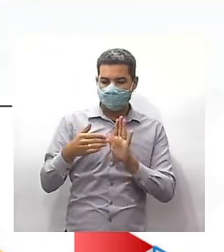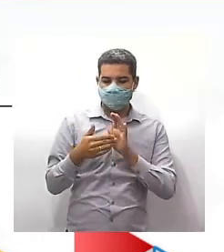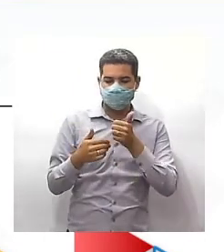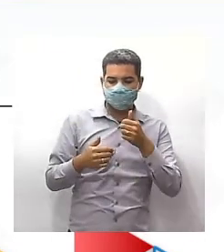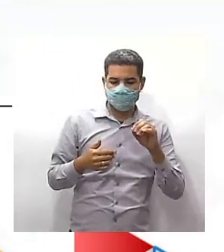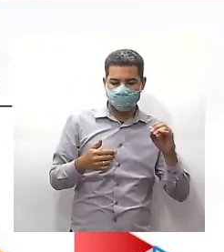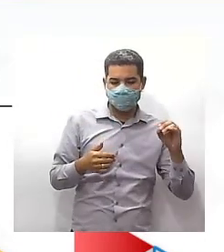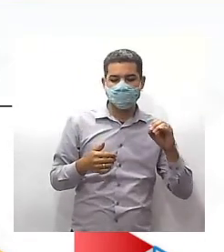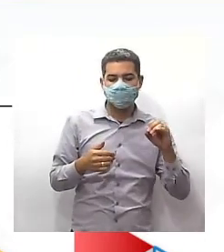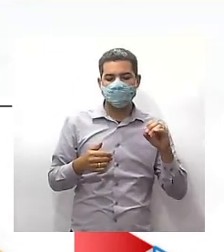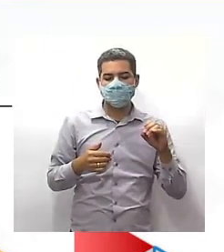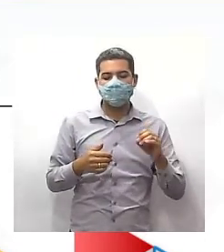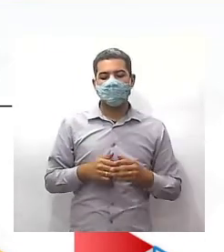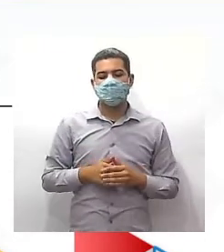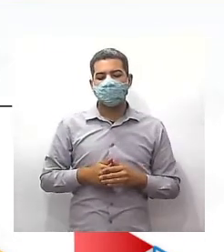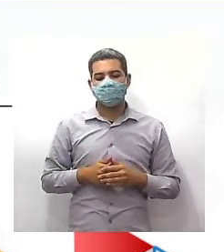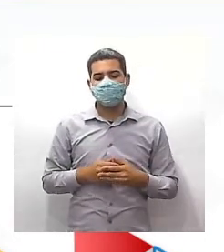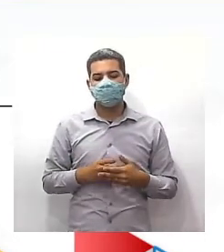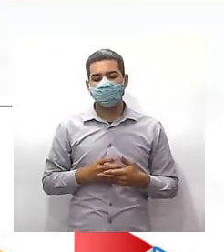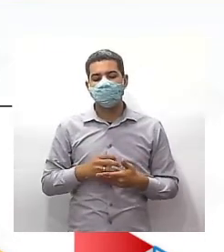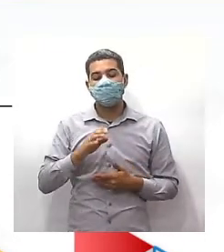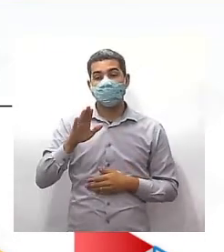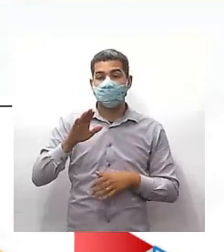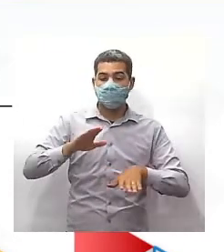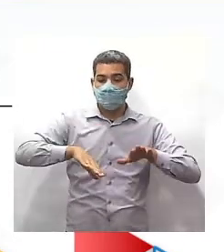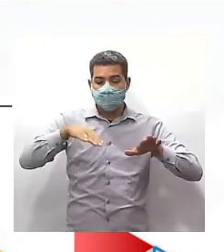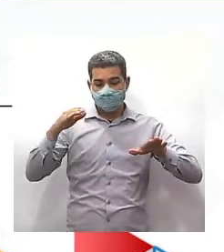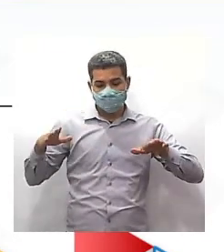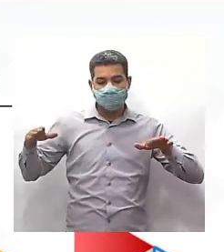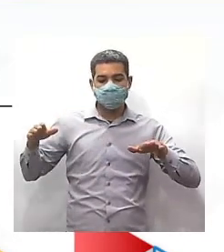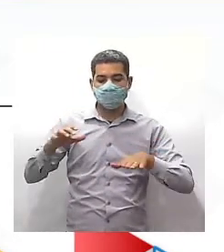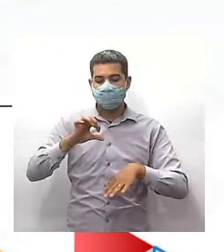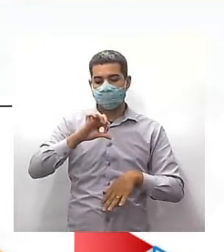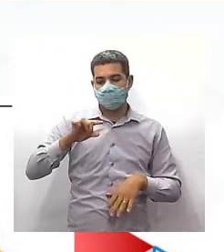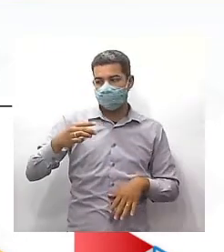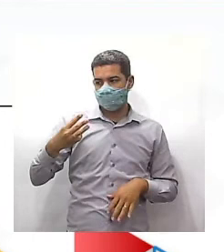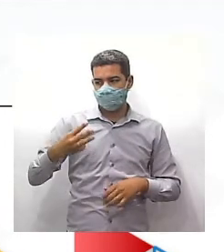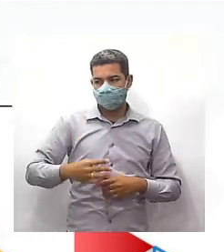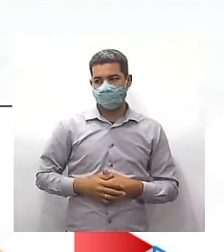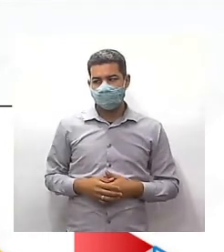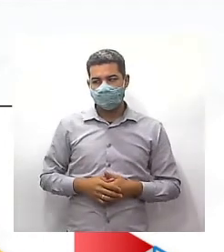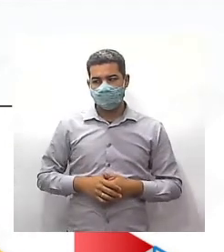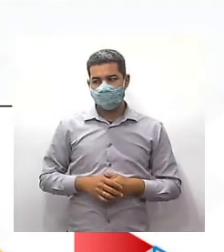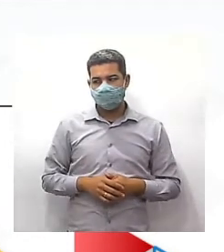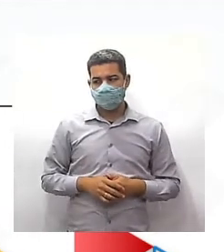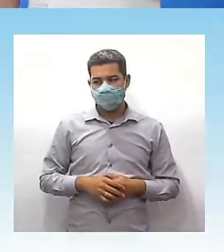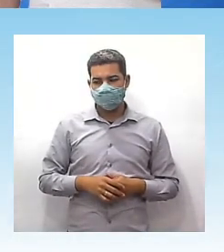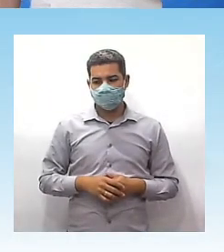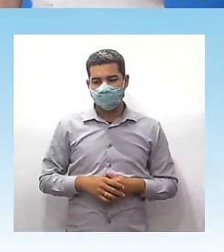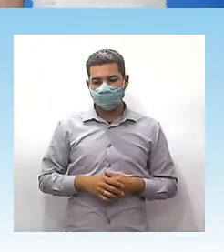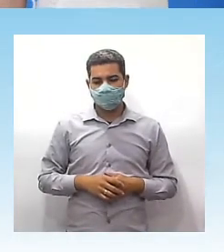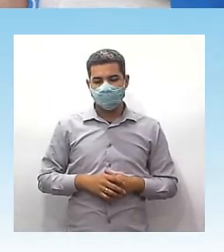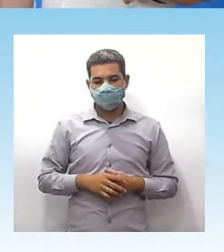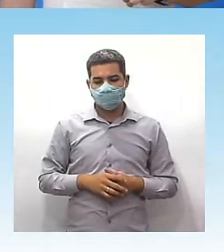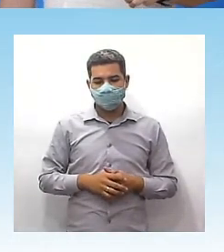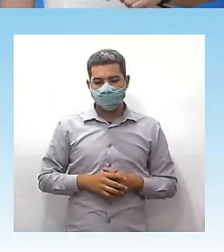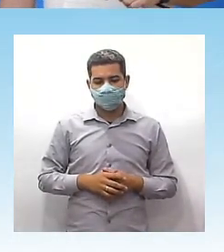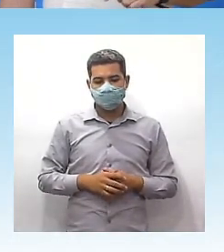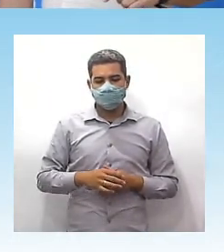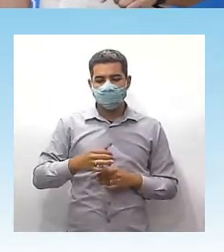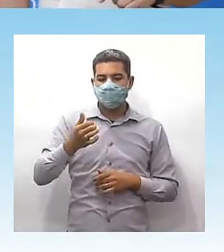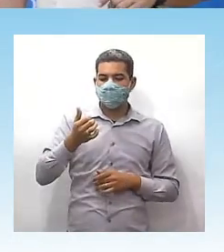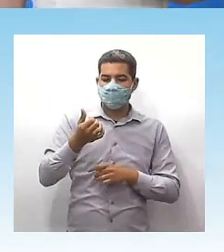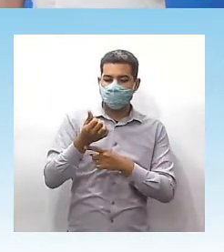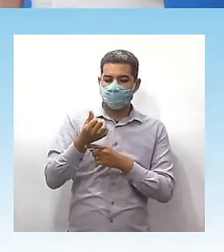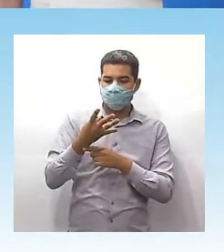100, simples, né? Mas a média é 9,3. Dentro desses 100 aí, dessas 100 pessoas, 64